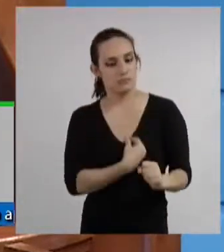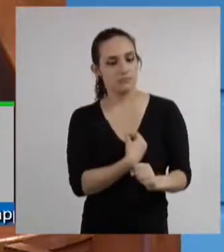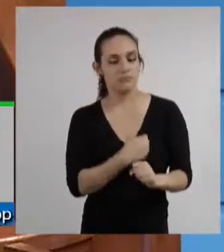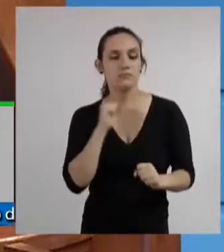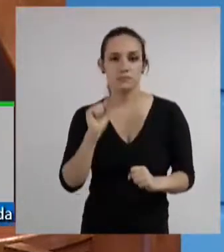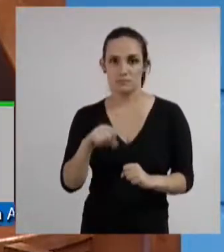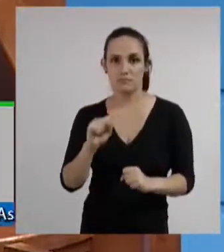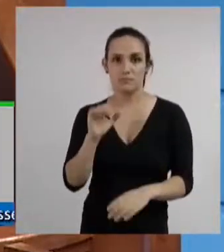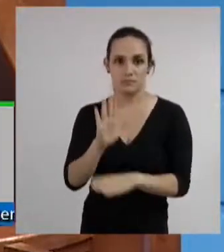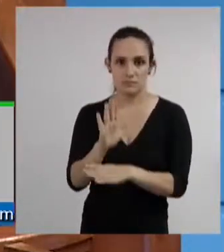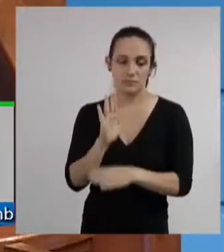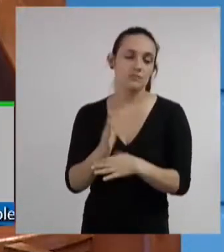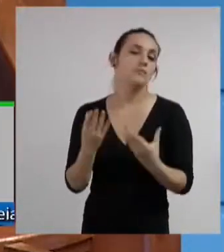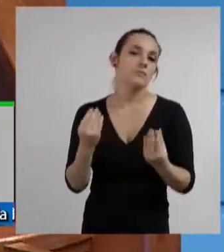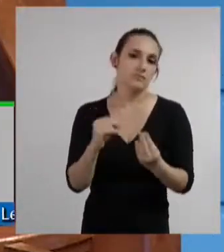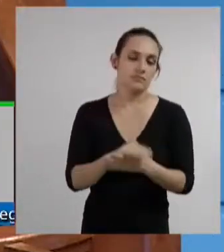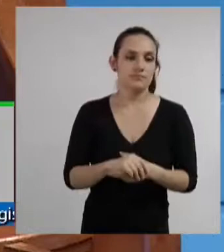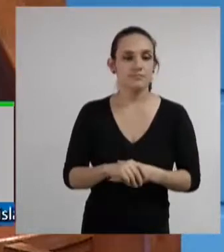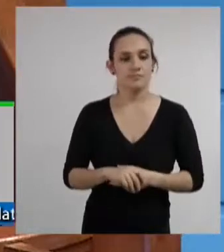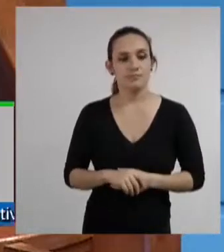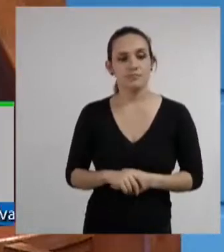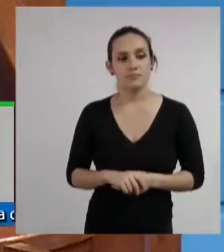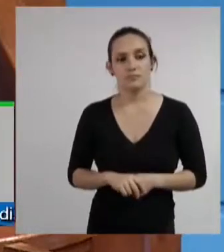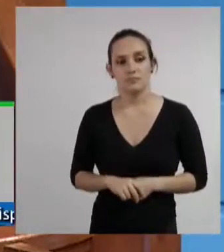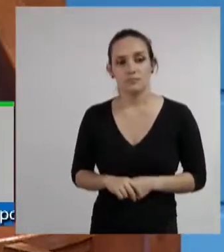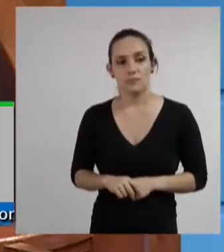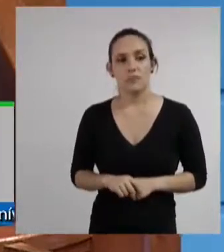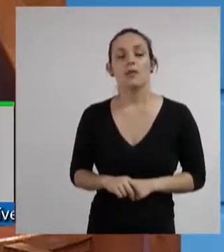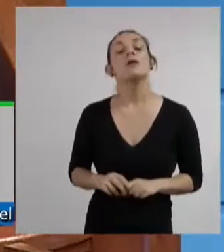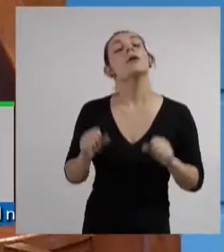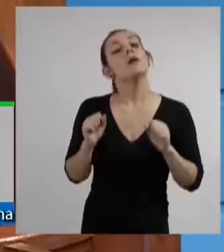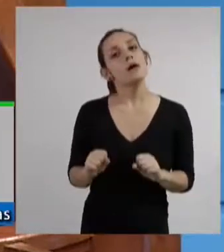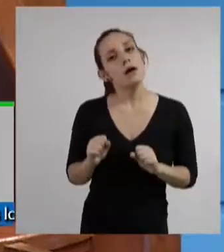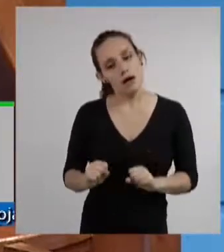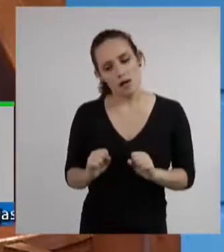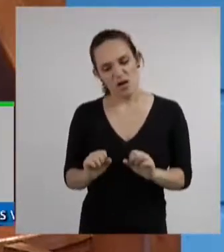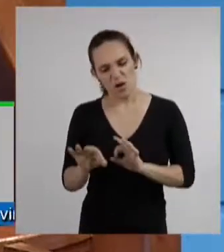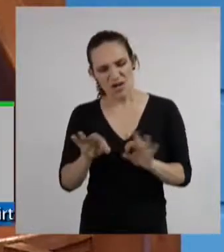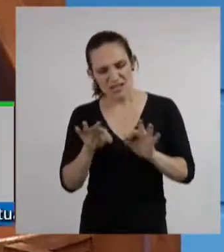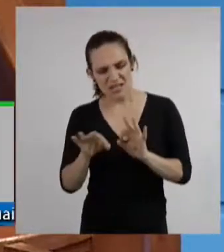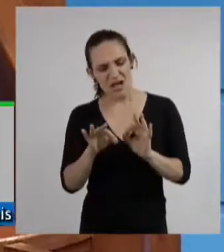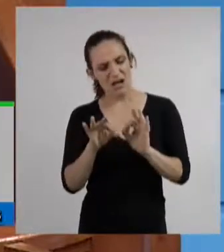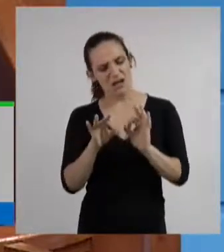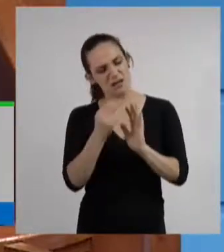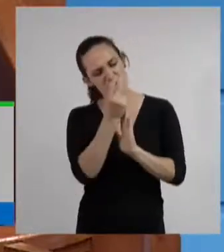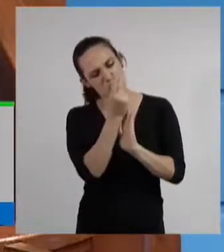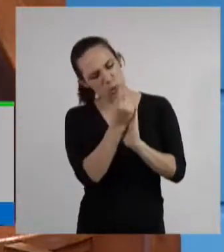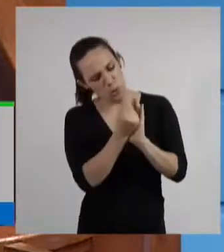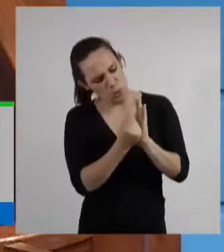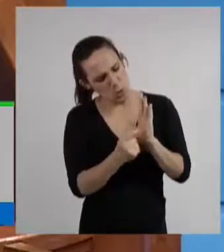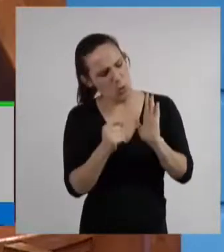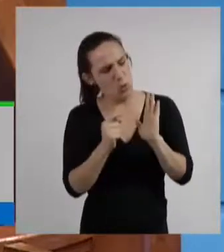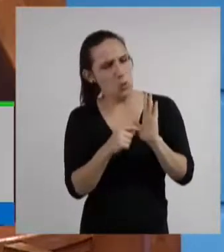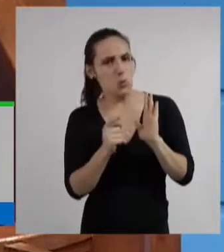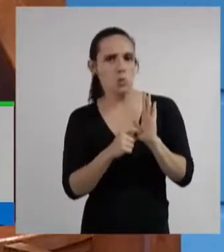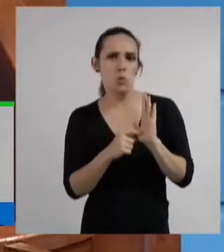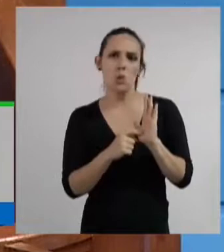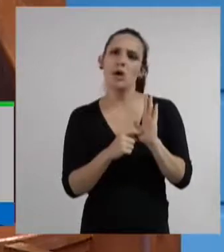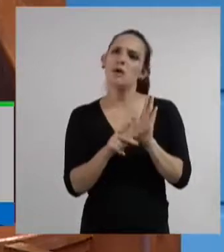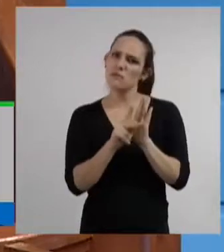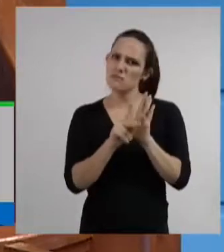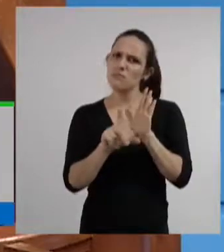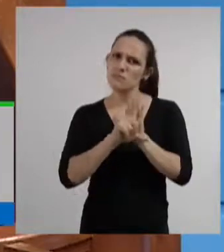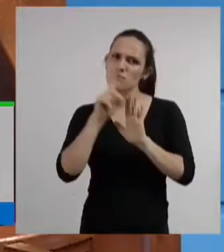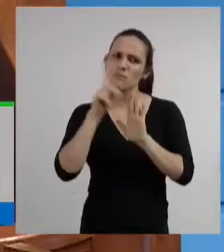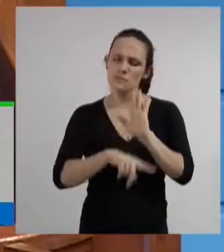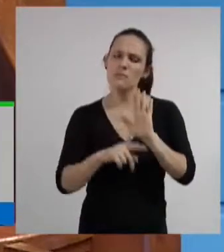muito, particularmente preparando o orçamento dos estados para que possam apresentar projetos